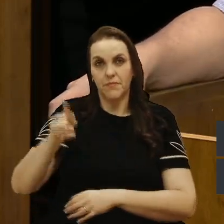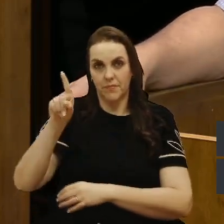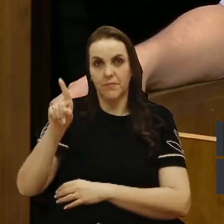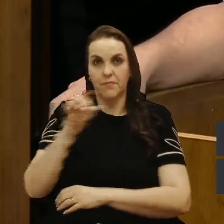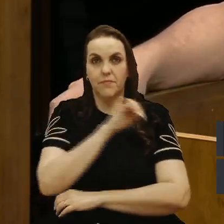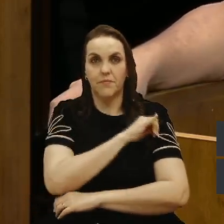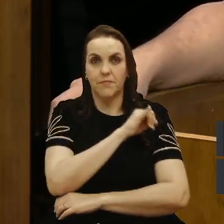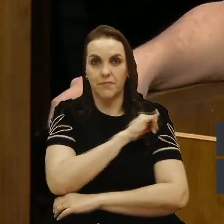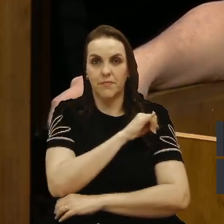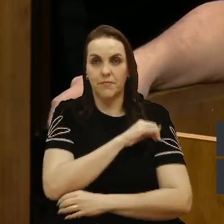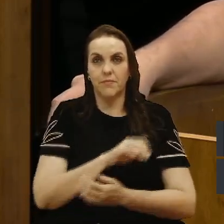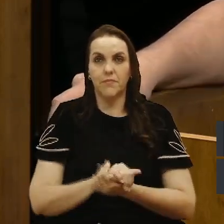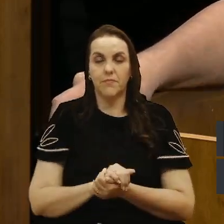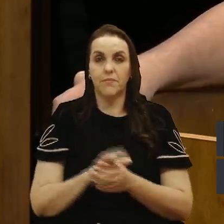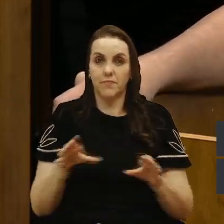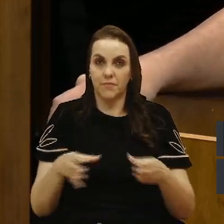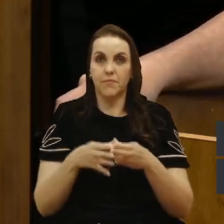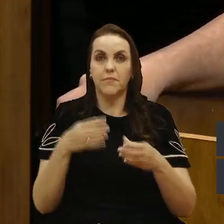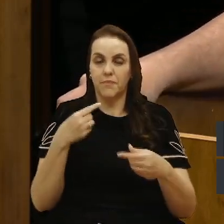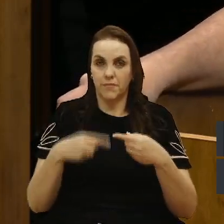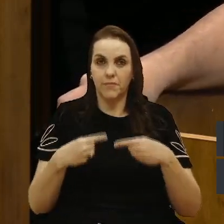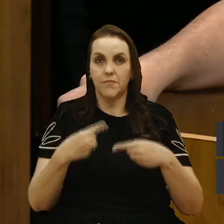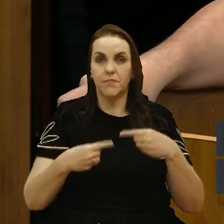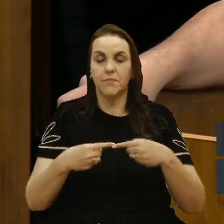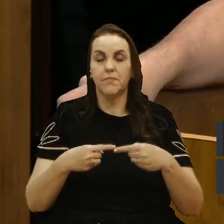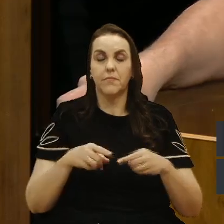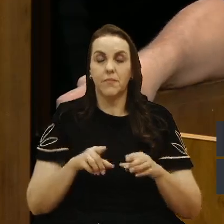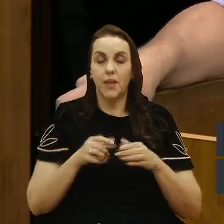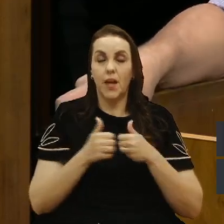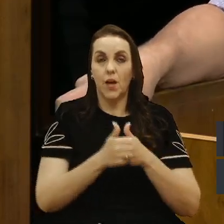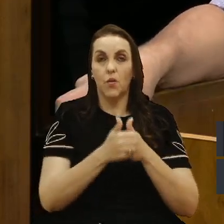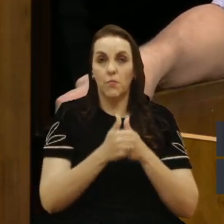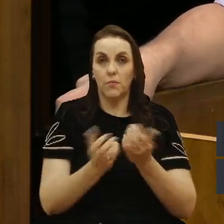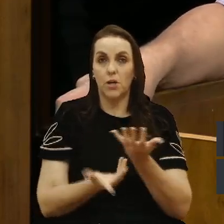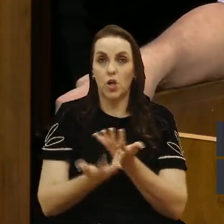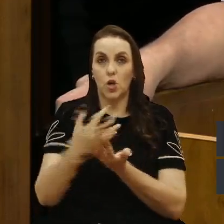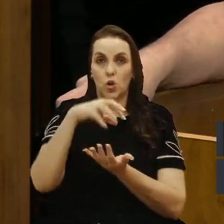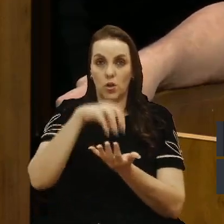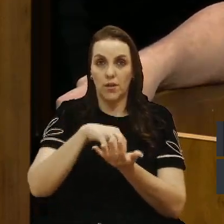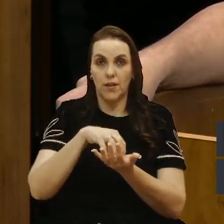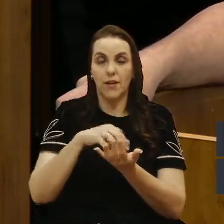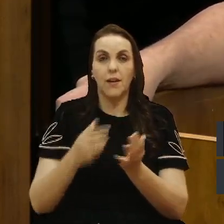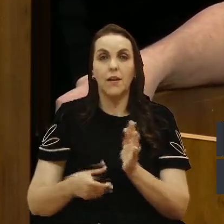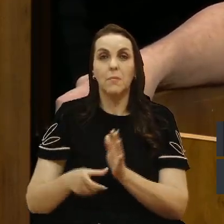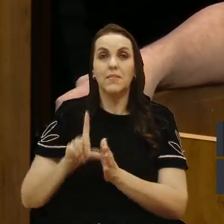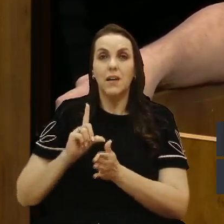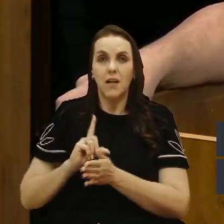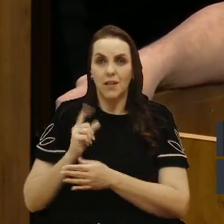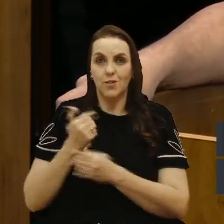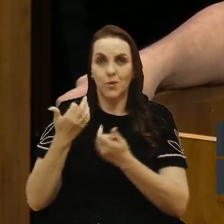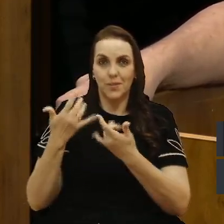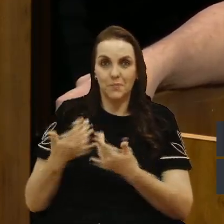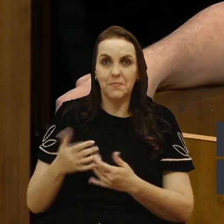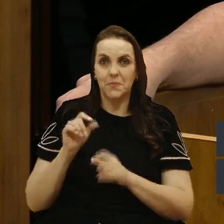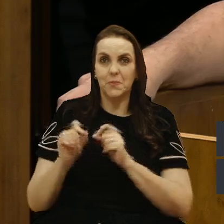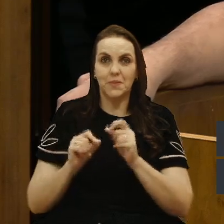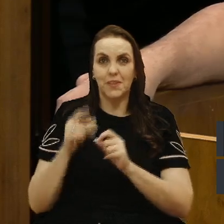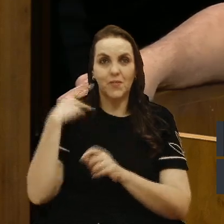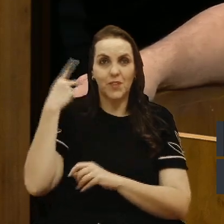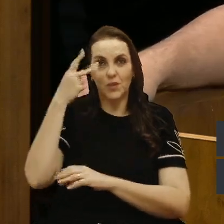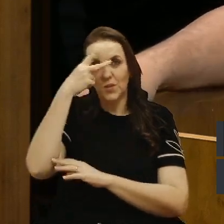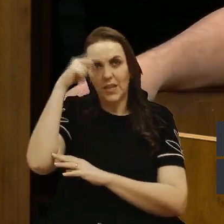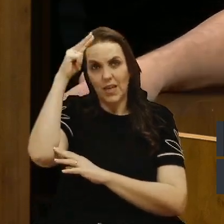Janeiro, em nome da Frente Parlamentar, em acompanhamento da Codeca. Mas antes disso, só queria dizer que o vereador Edson da